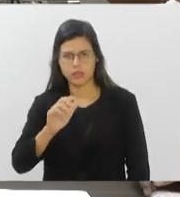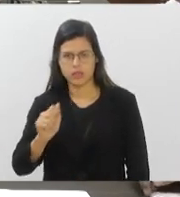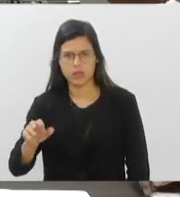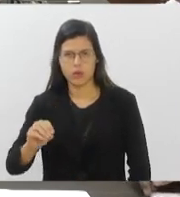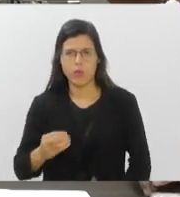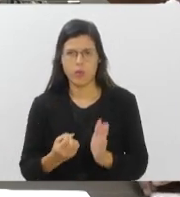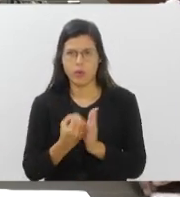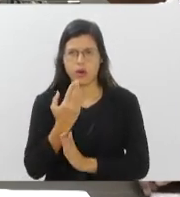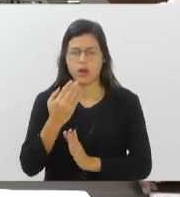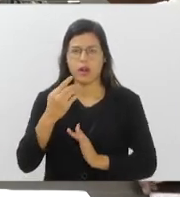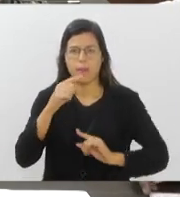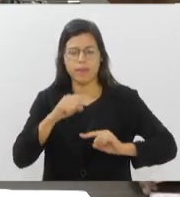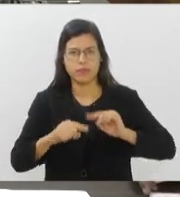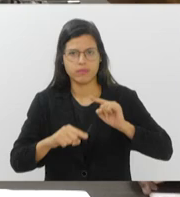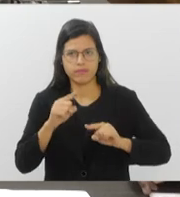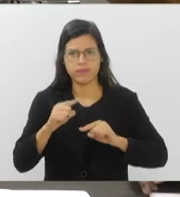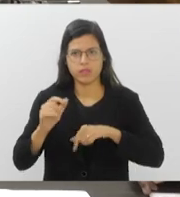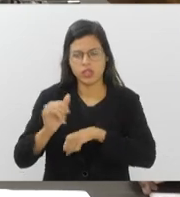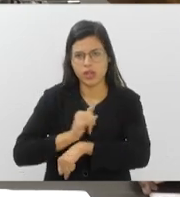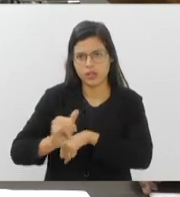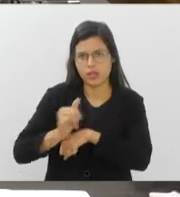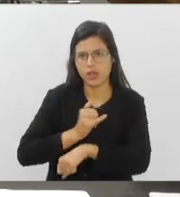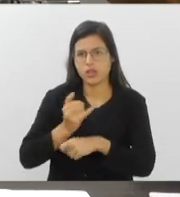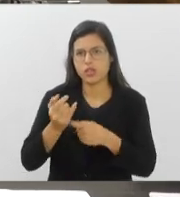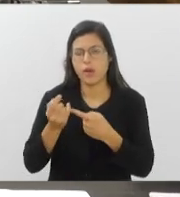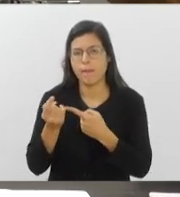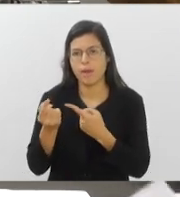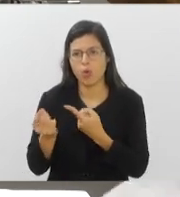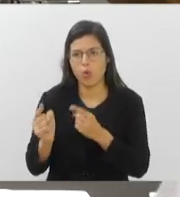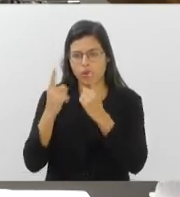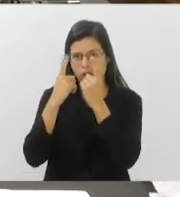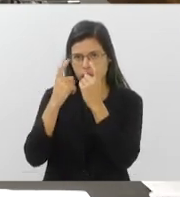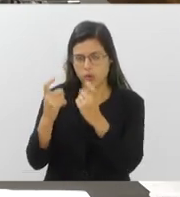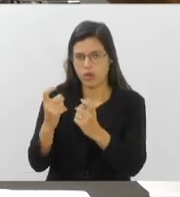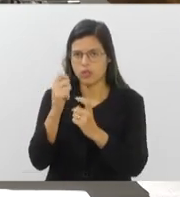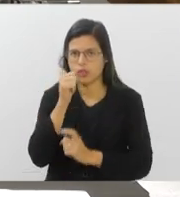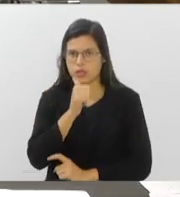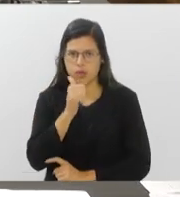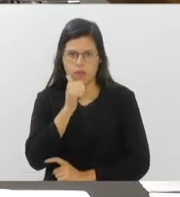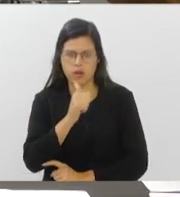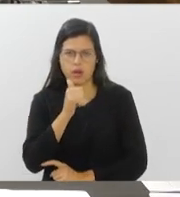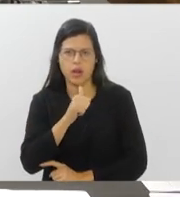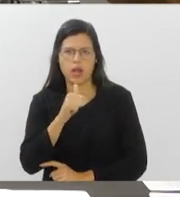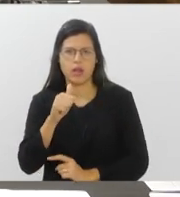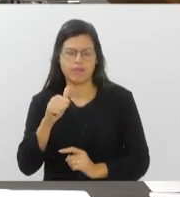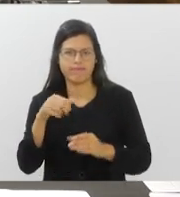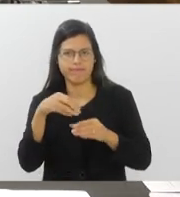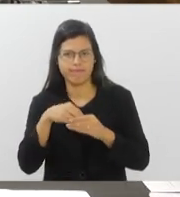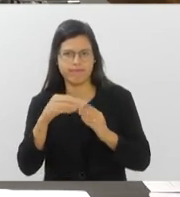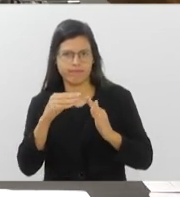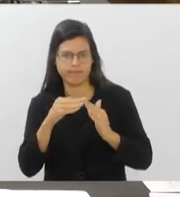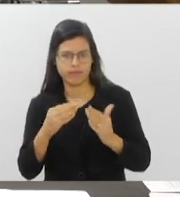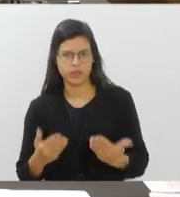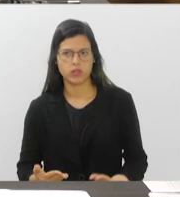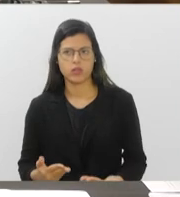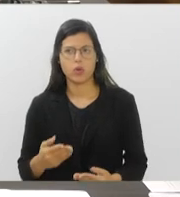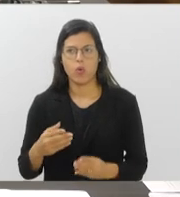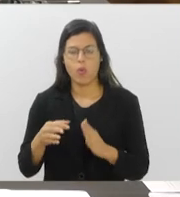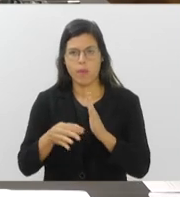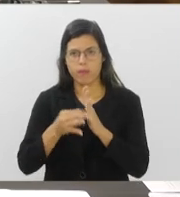complementar para coibir a violência contra a mulher nas relações domésticas e familiares. O parecer do deputado Delaroli é